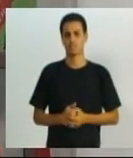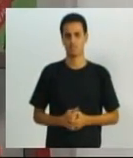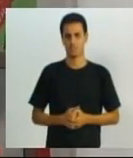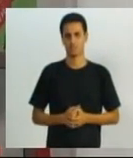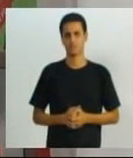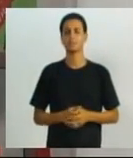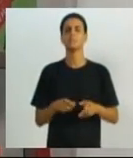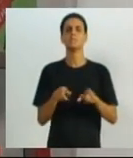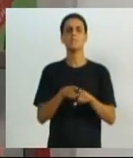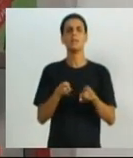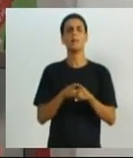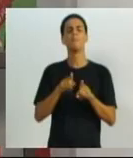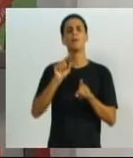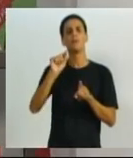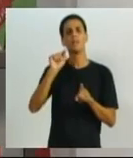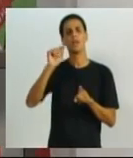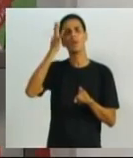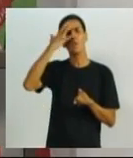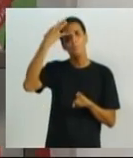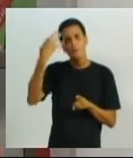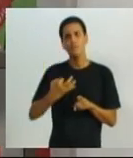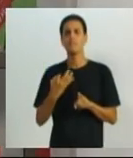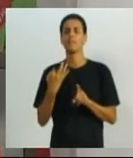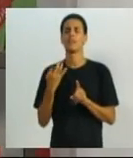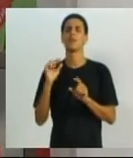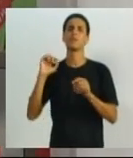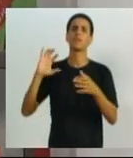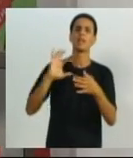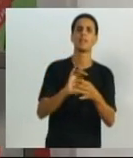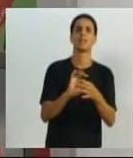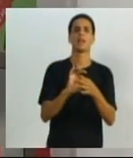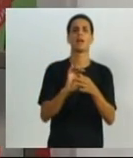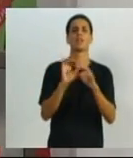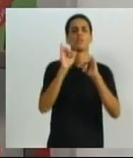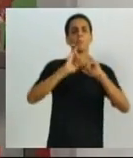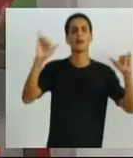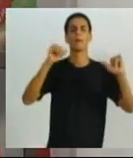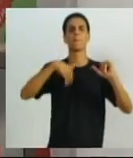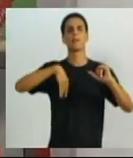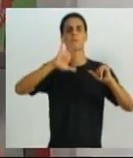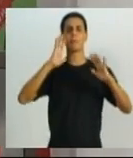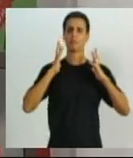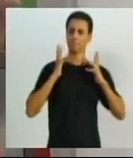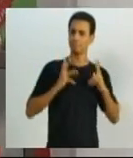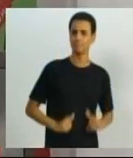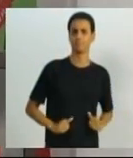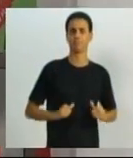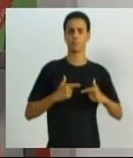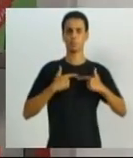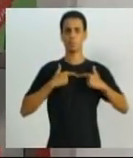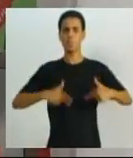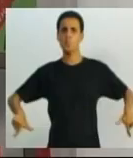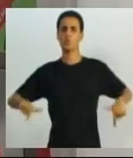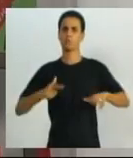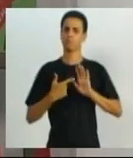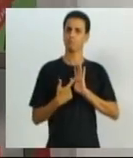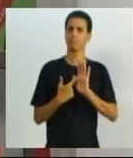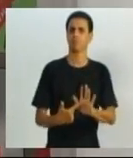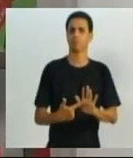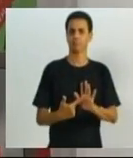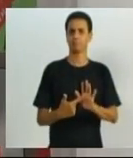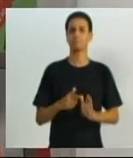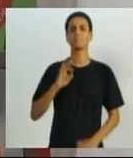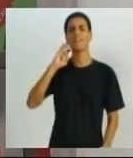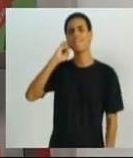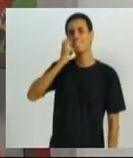contar, naturalmente, as questões relacionadas a uma campanha mais limpa, mais digna, mais transparente. O vereador Vanderlei